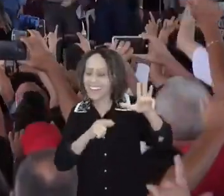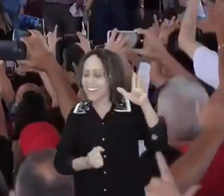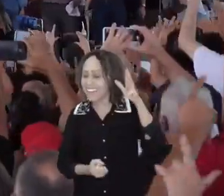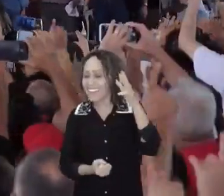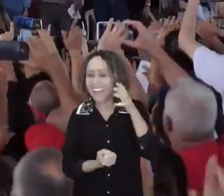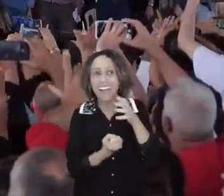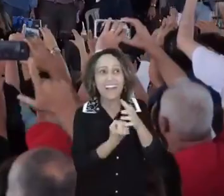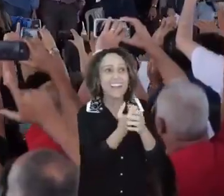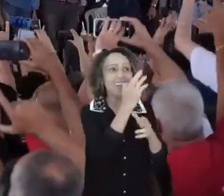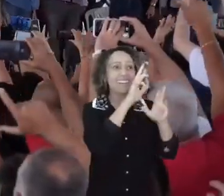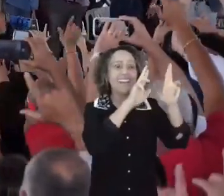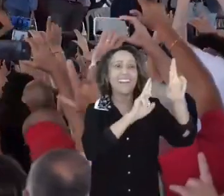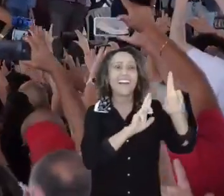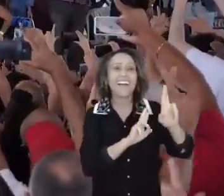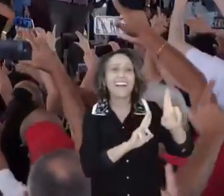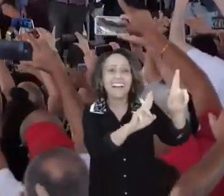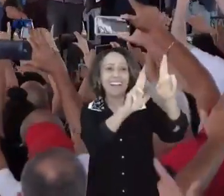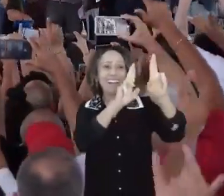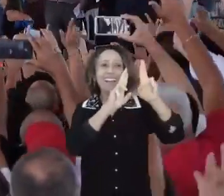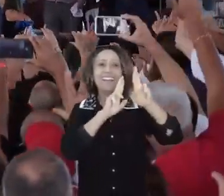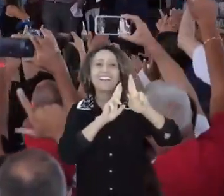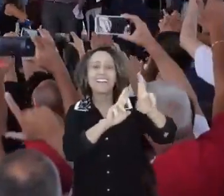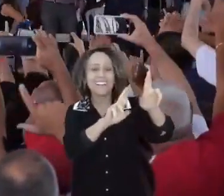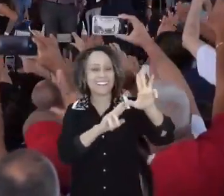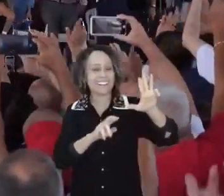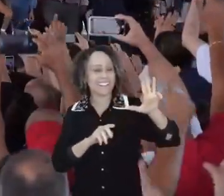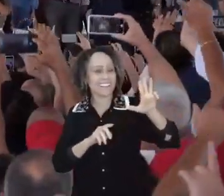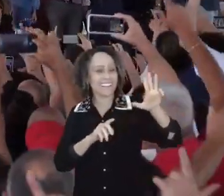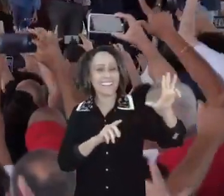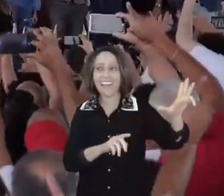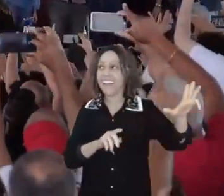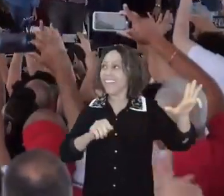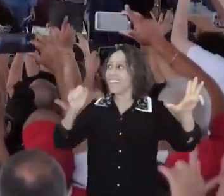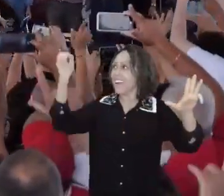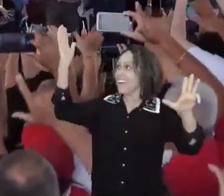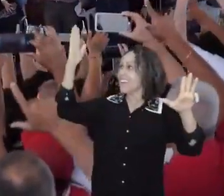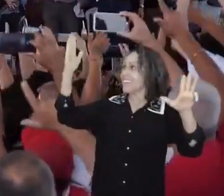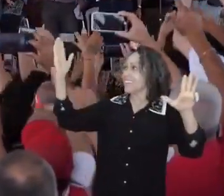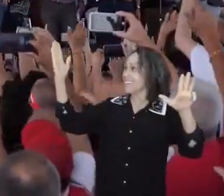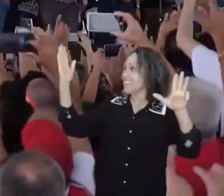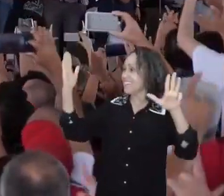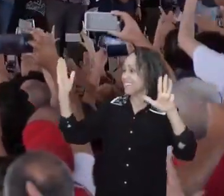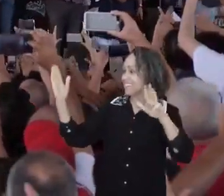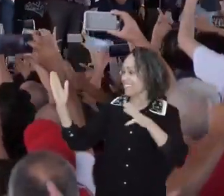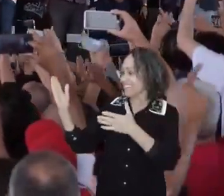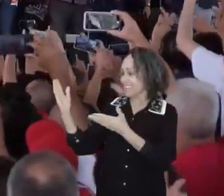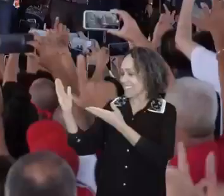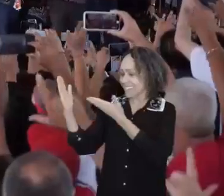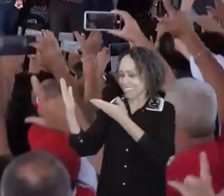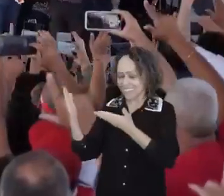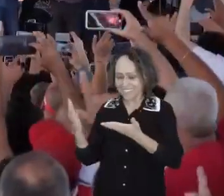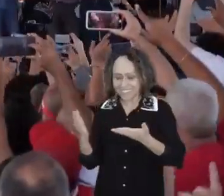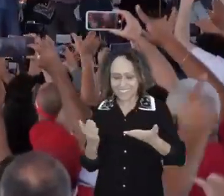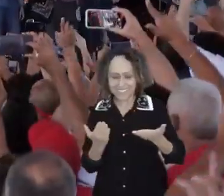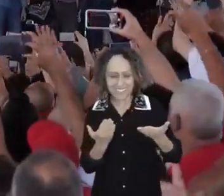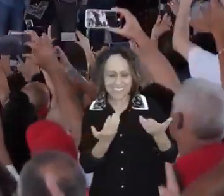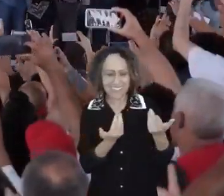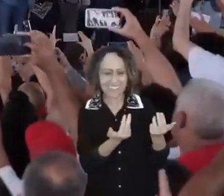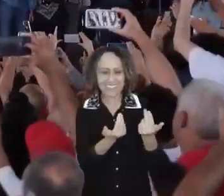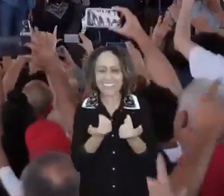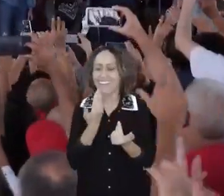lá, o Brasil criança na alegria de se abraçar.